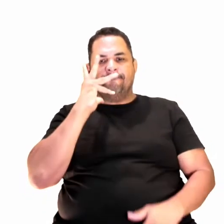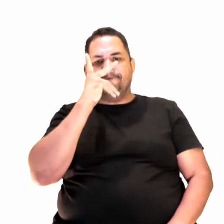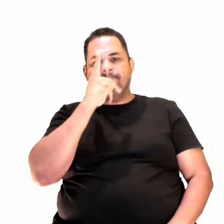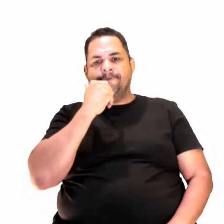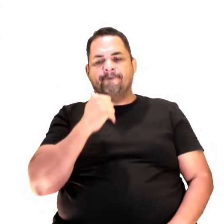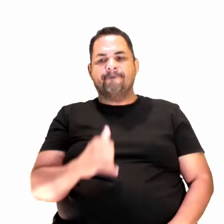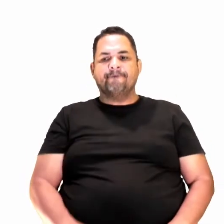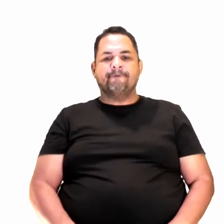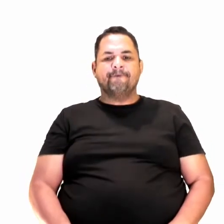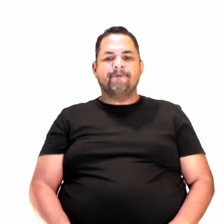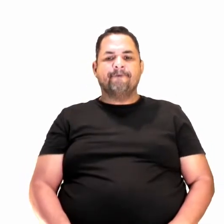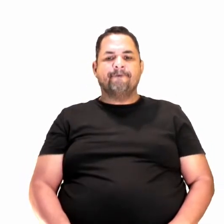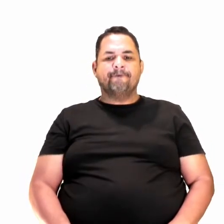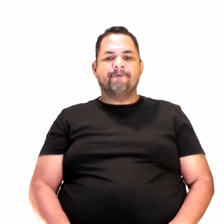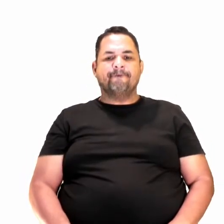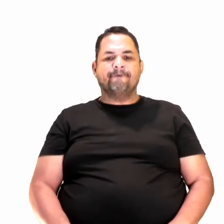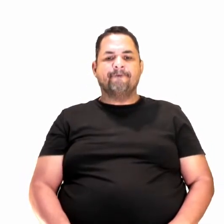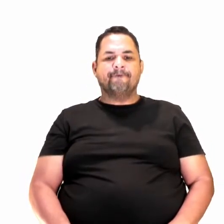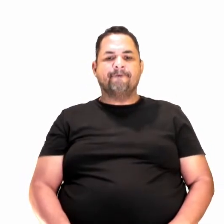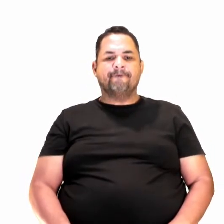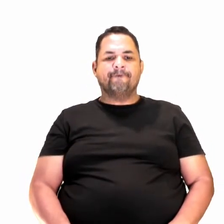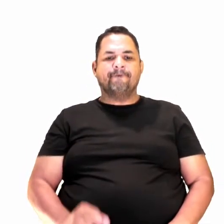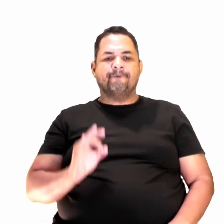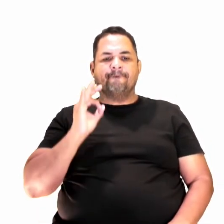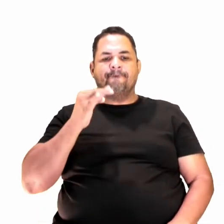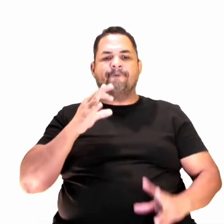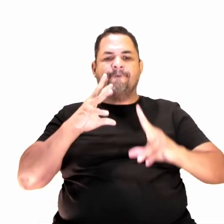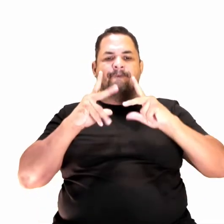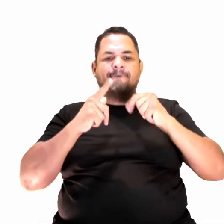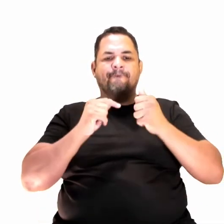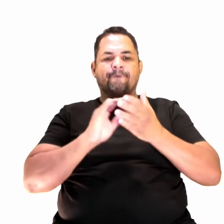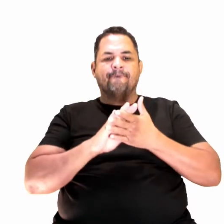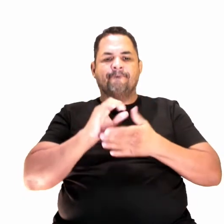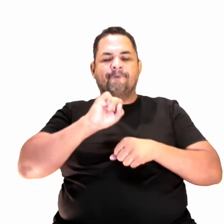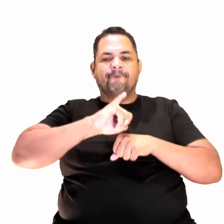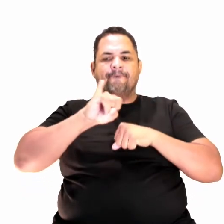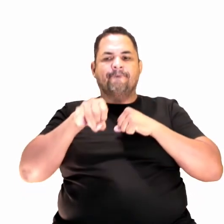na verdade, também significa,